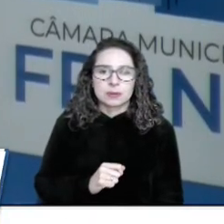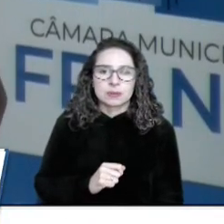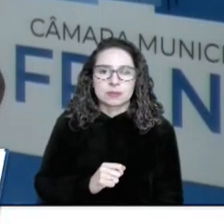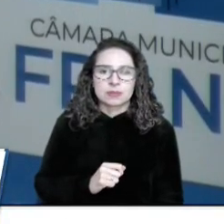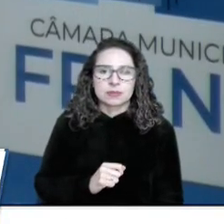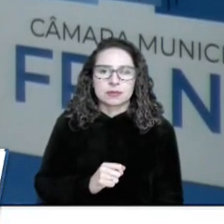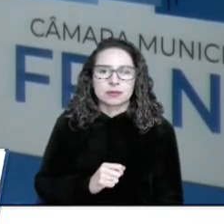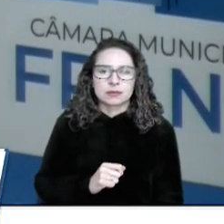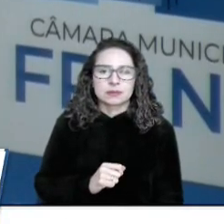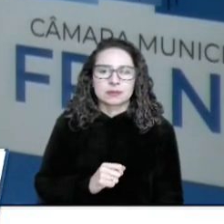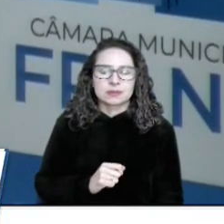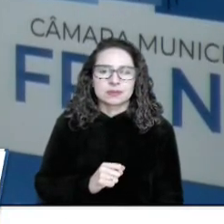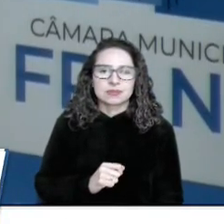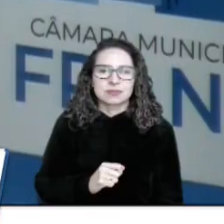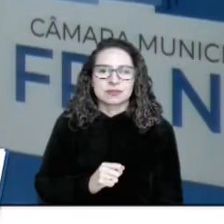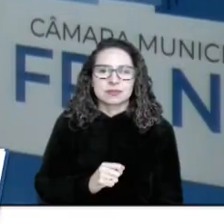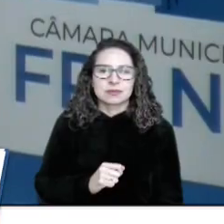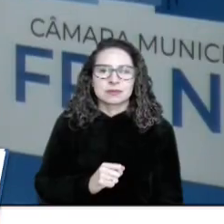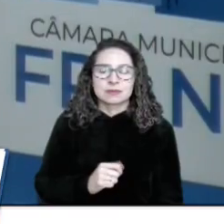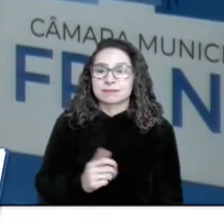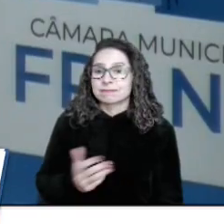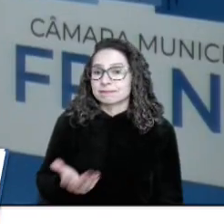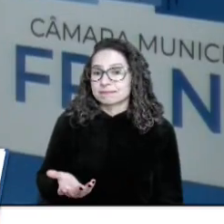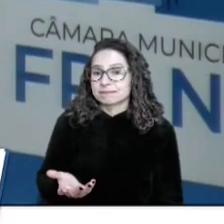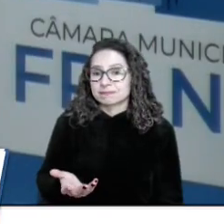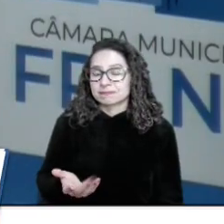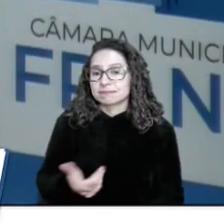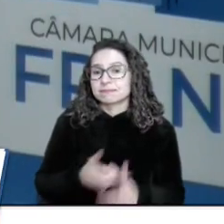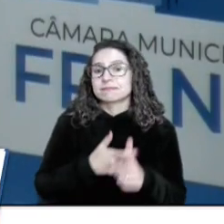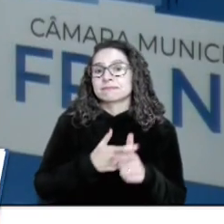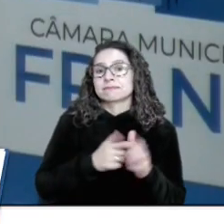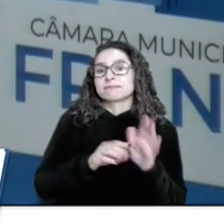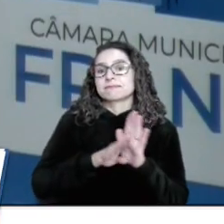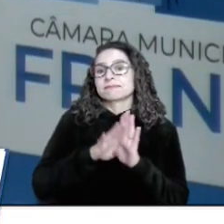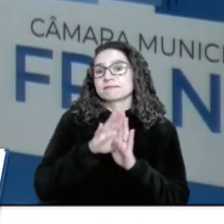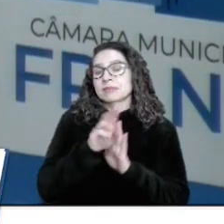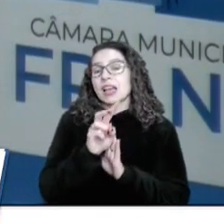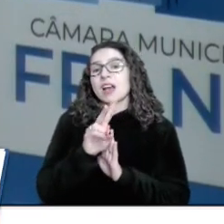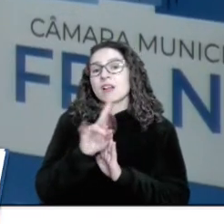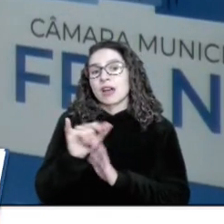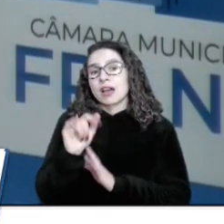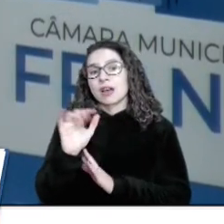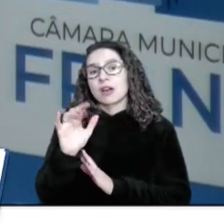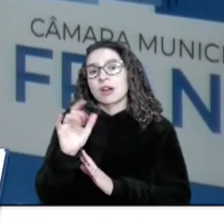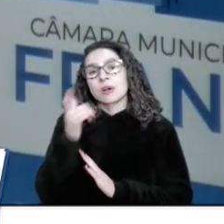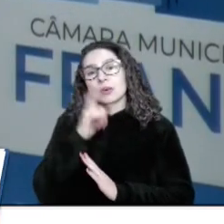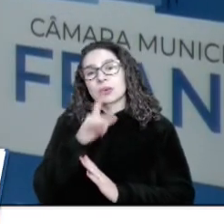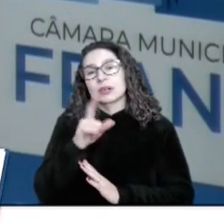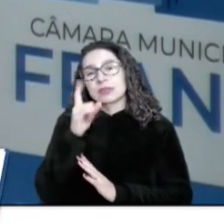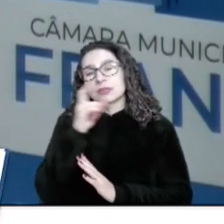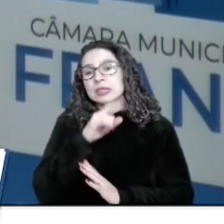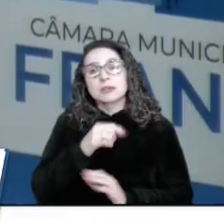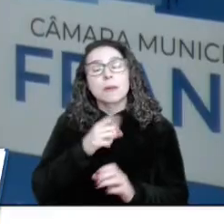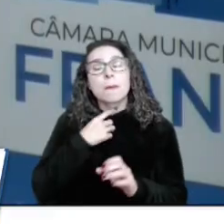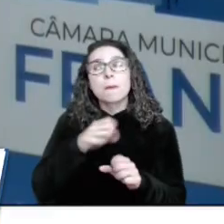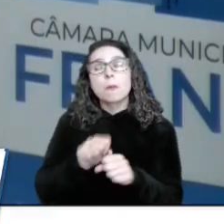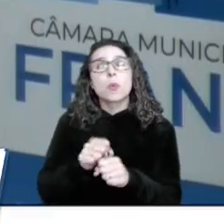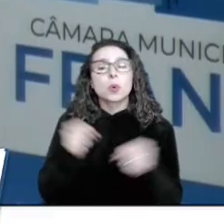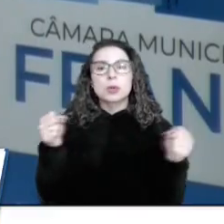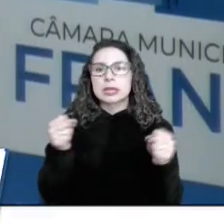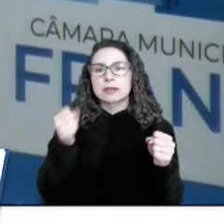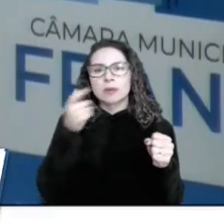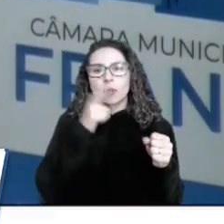Ela vai crescer. E vai chegar no momento em que vai ser impossível manter todos